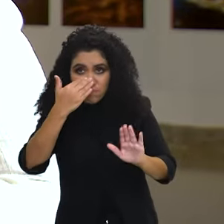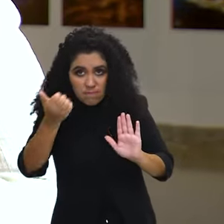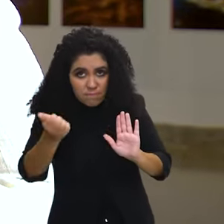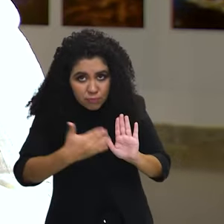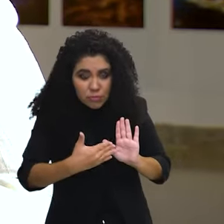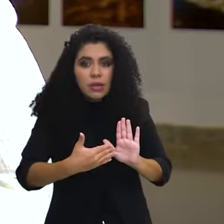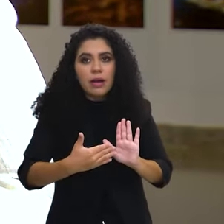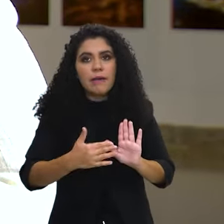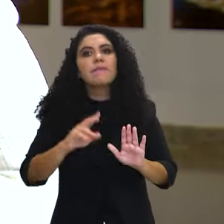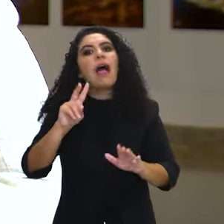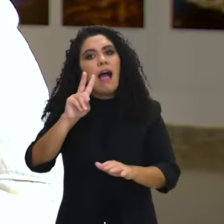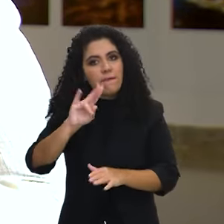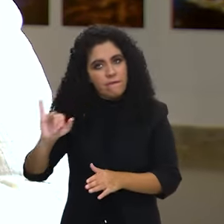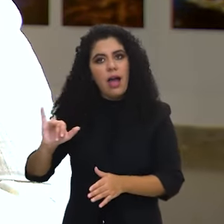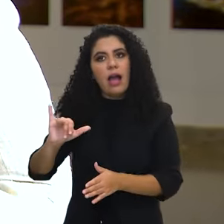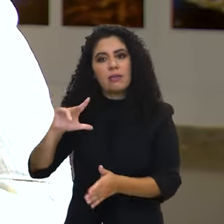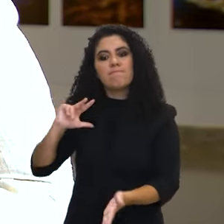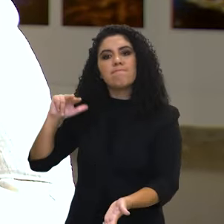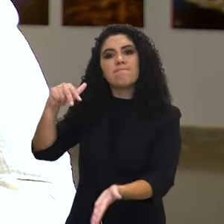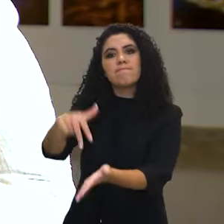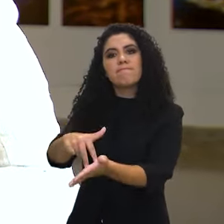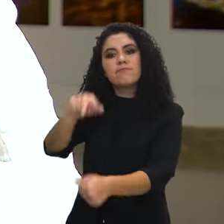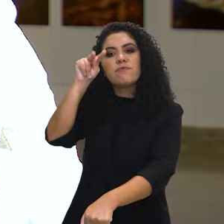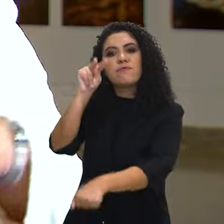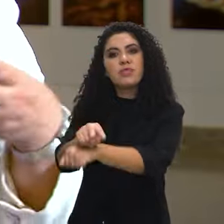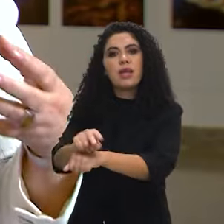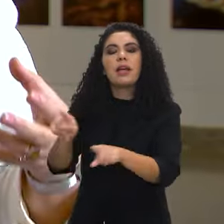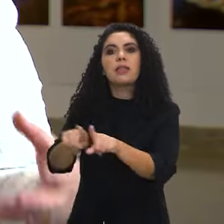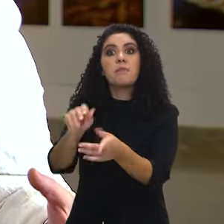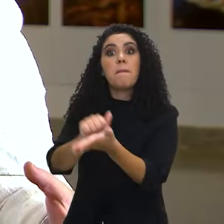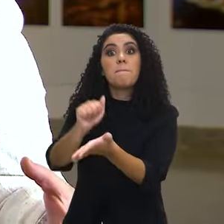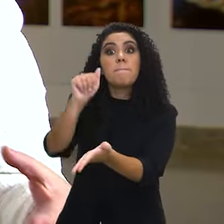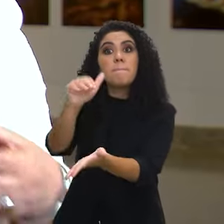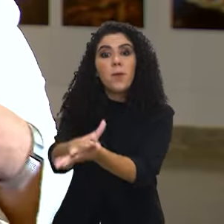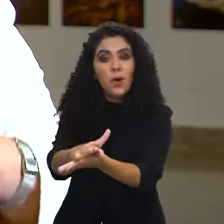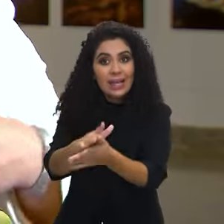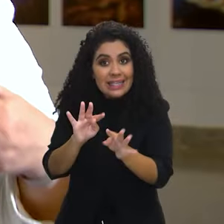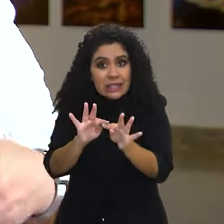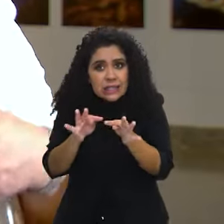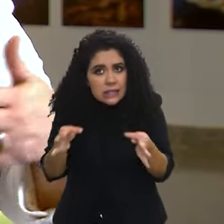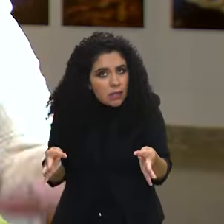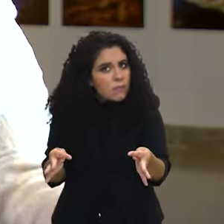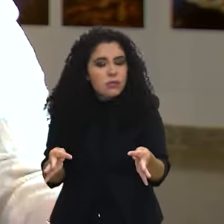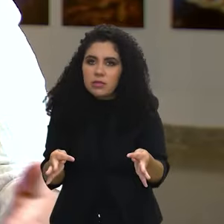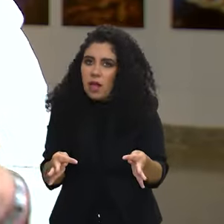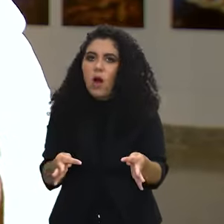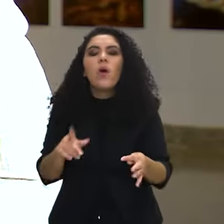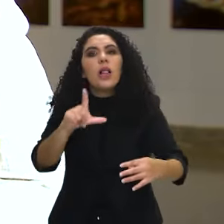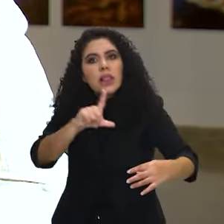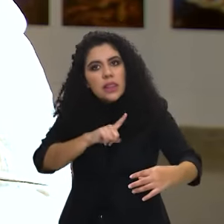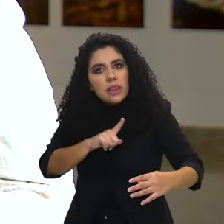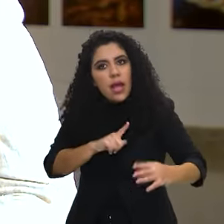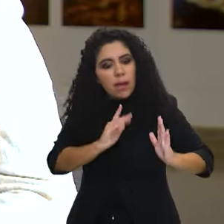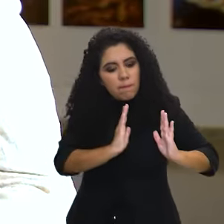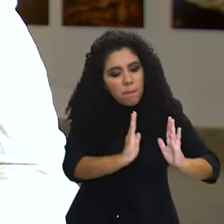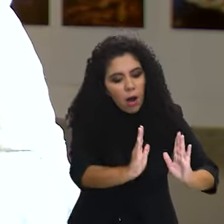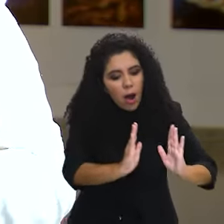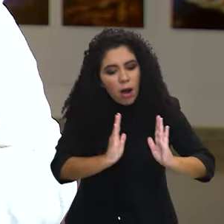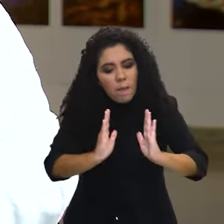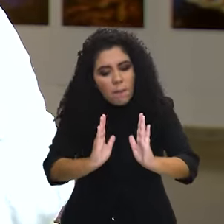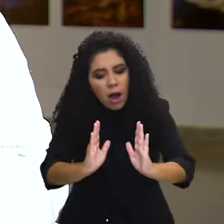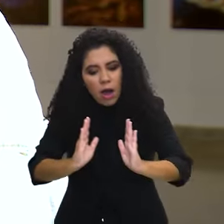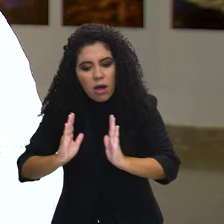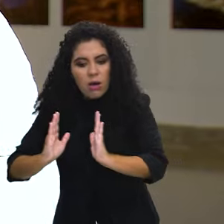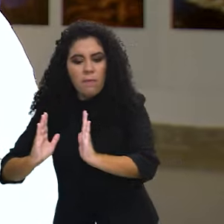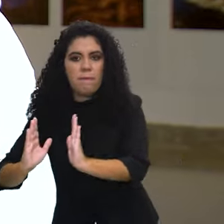cumprir Aí será fiscalizada E multada então não é algo simples é um processo a ser estabelecido no país e